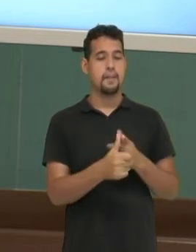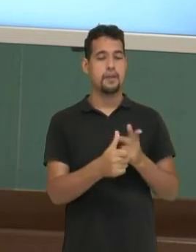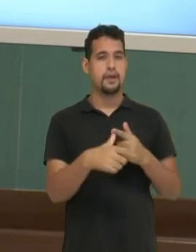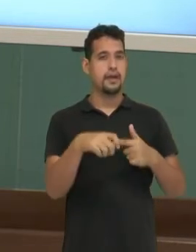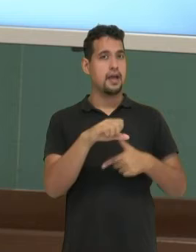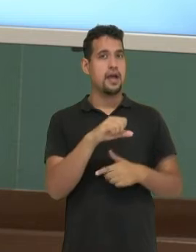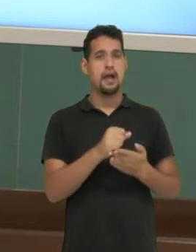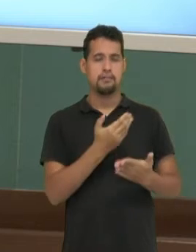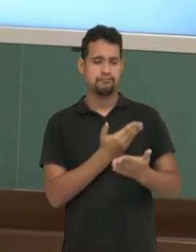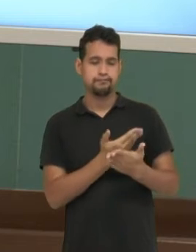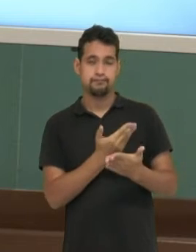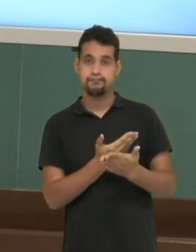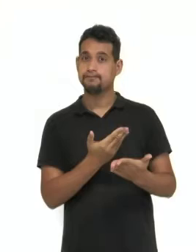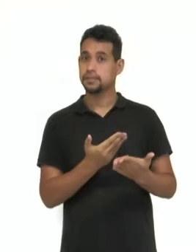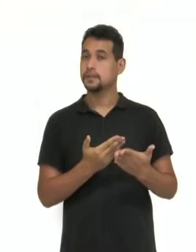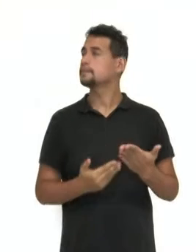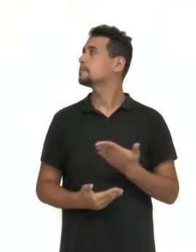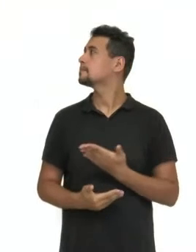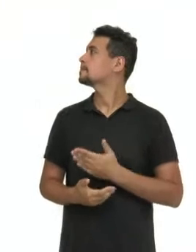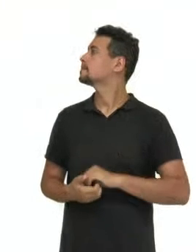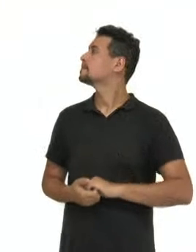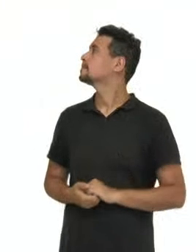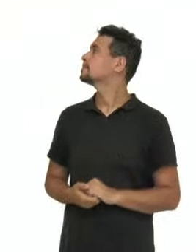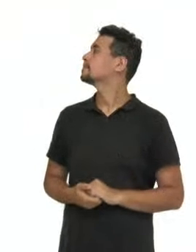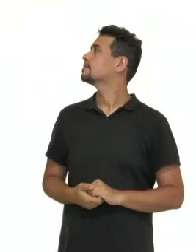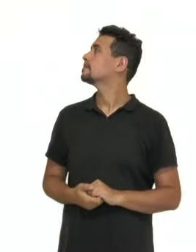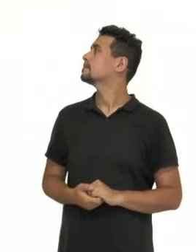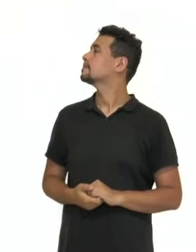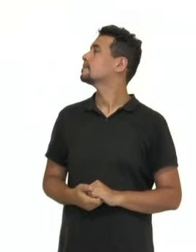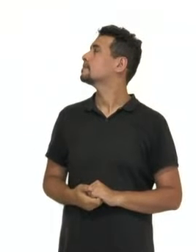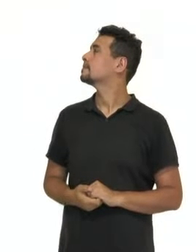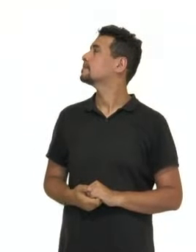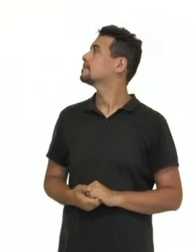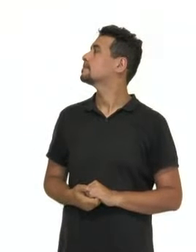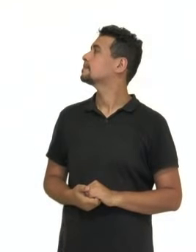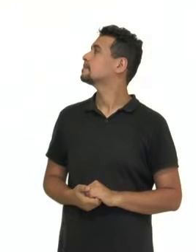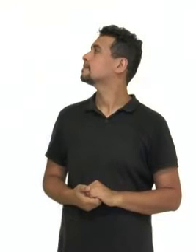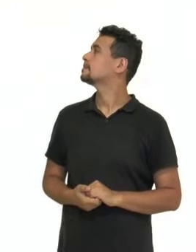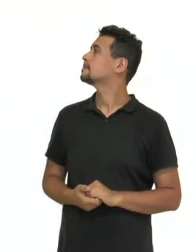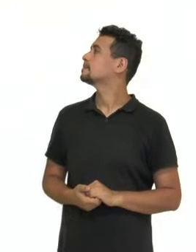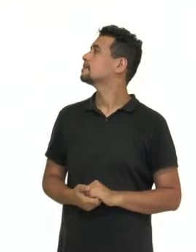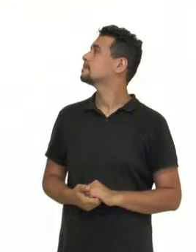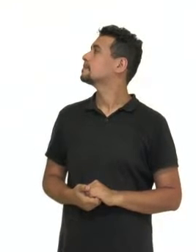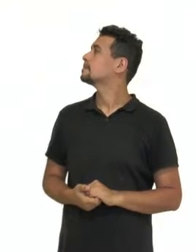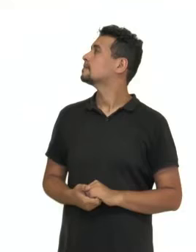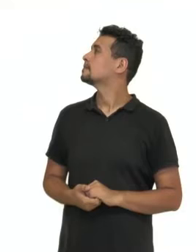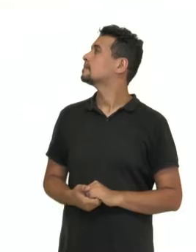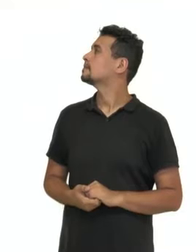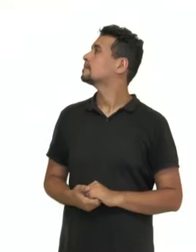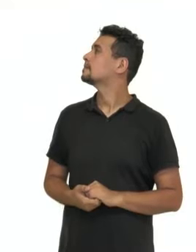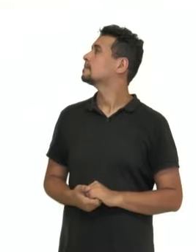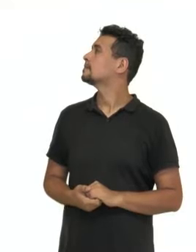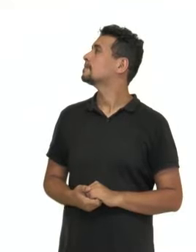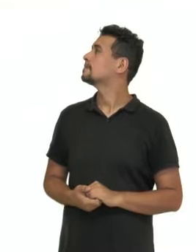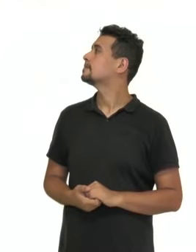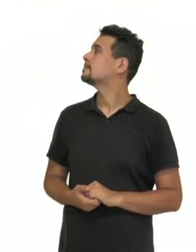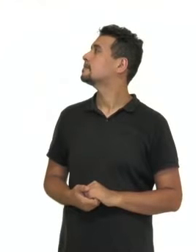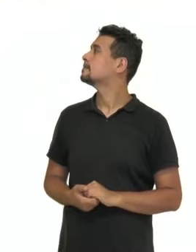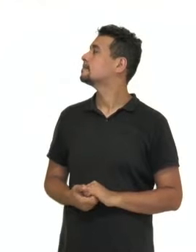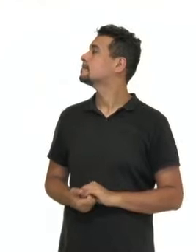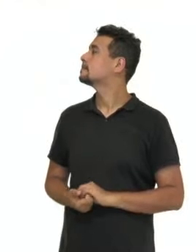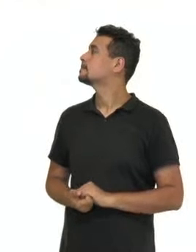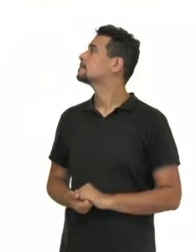actividad. La expresión delante de sirve para especificar la posición